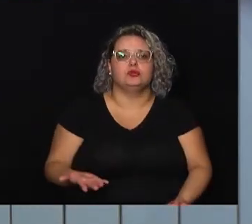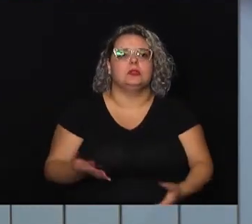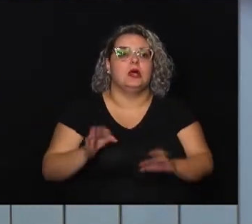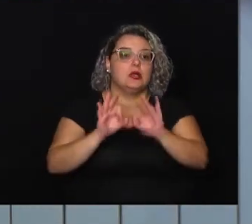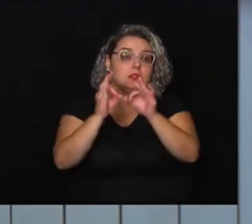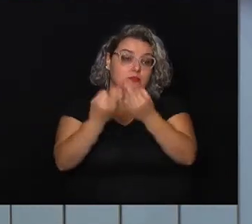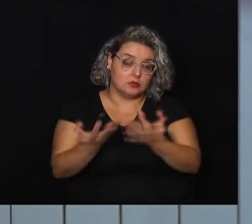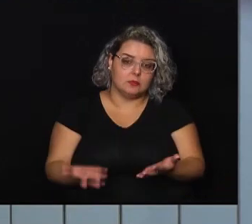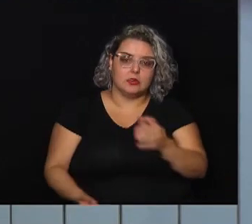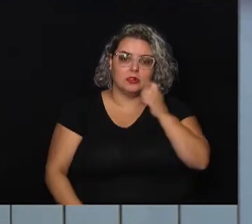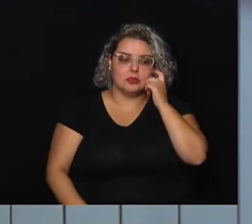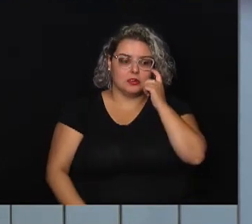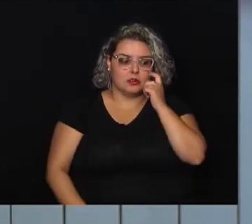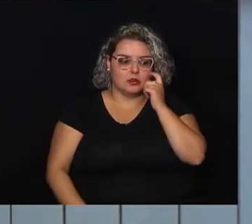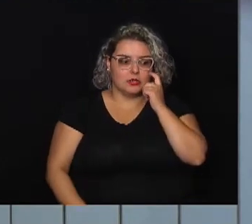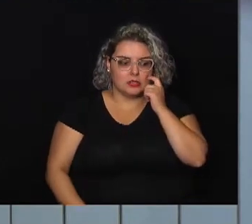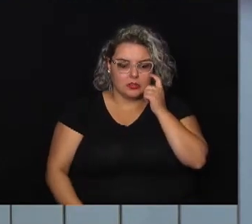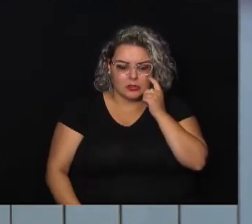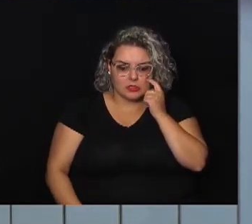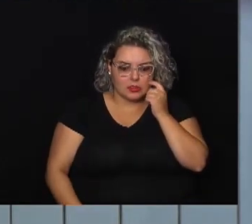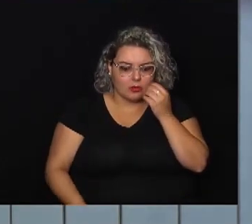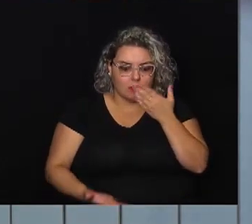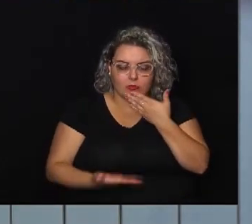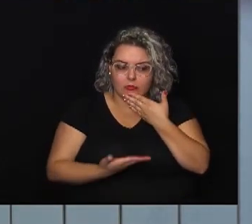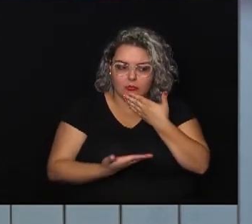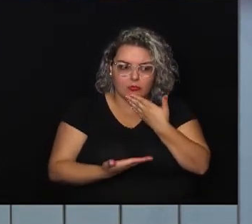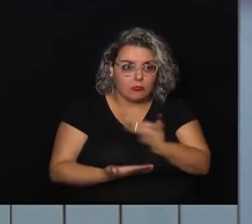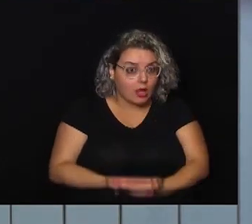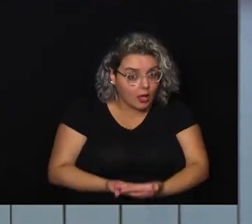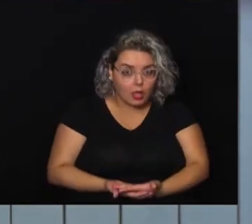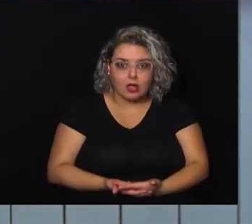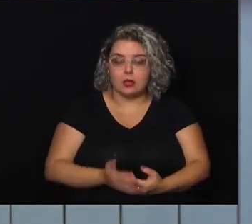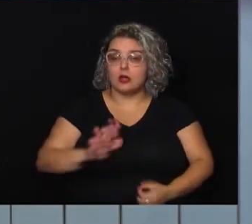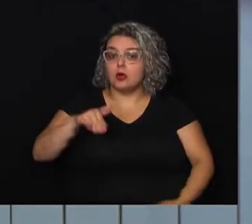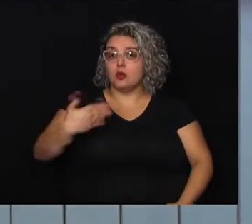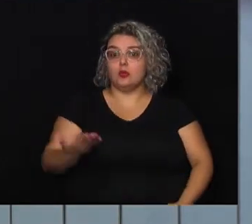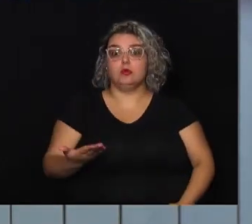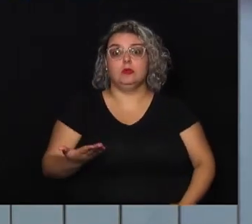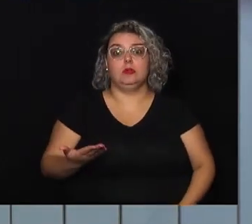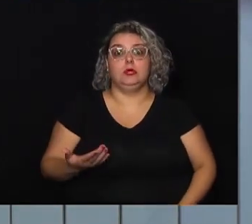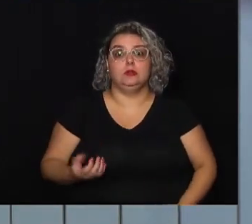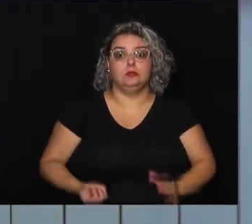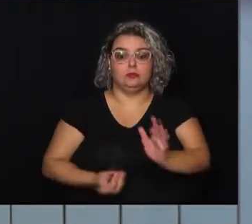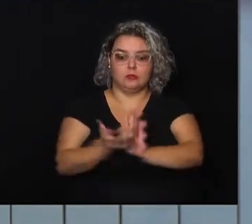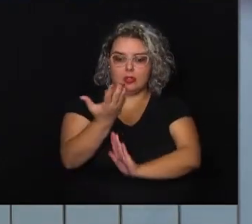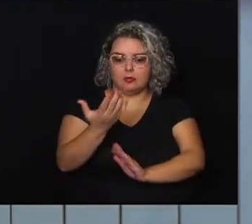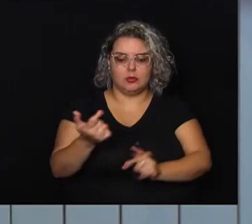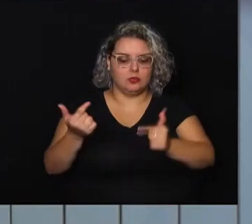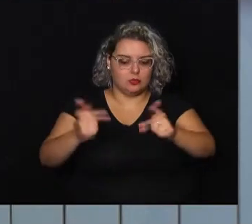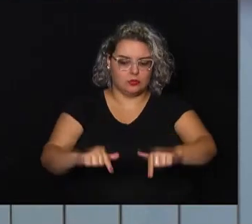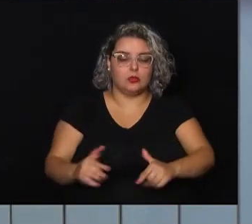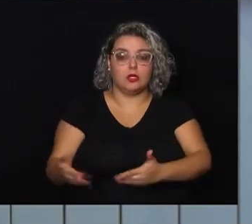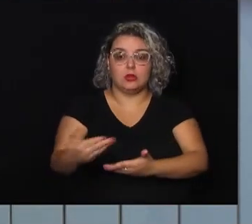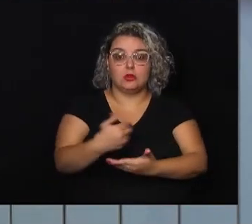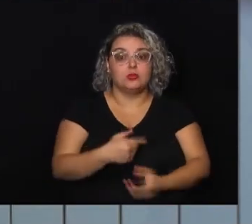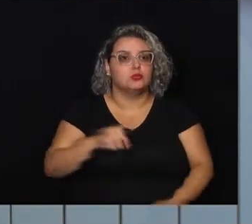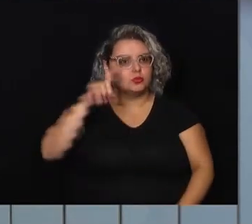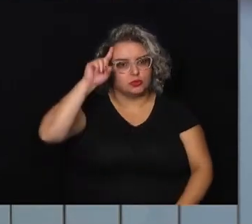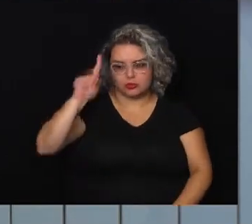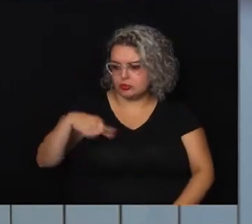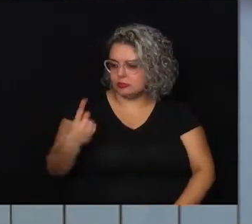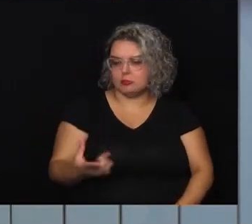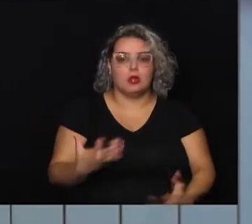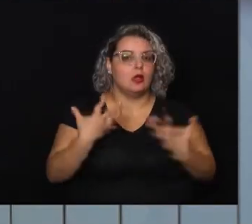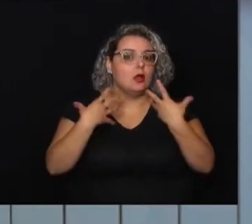foi impressionante, Gabriel, que assim que foi instalado o posto de arrecadação, no dia seguinte a gente já recebeu